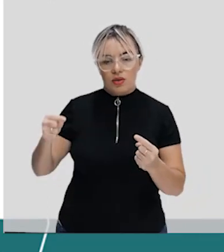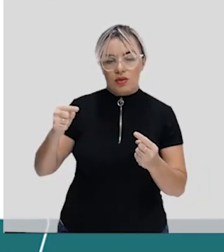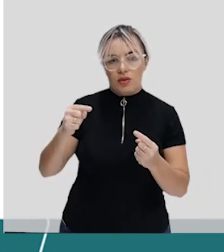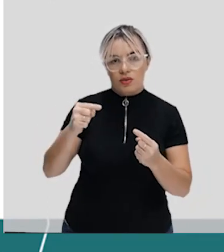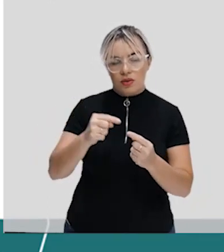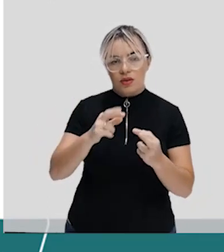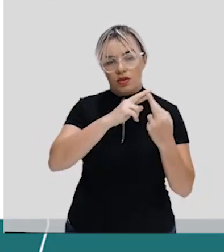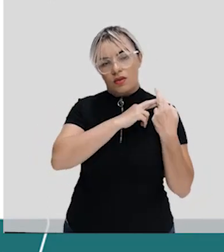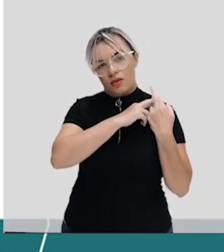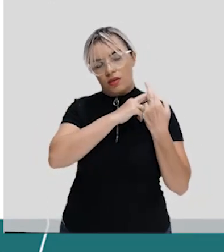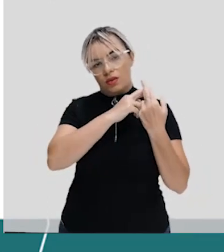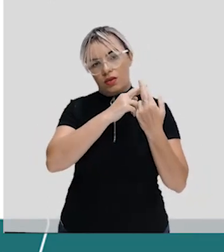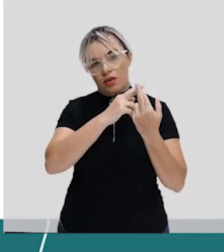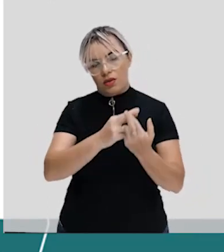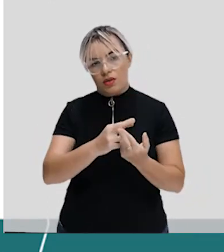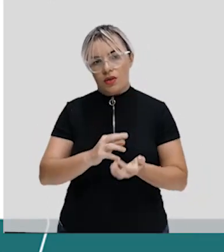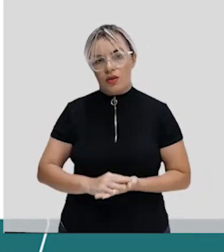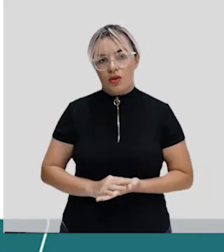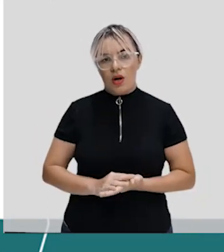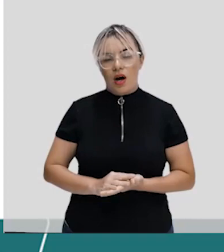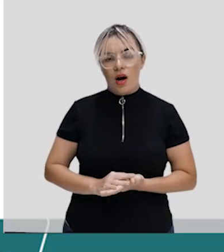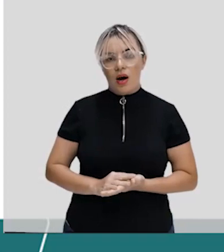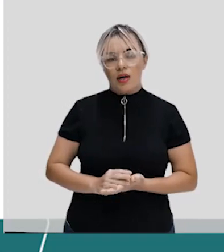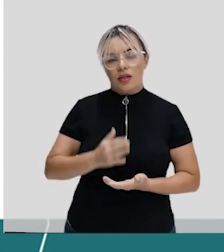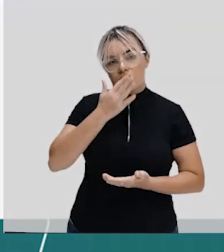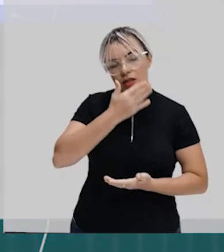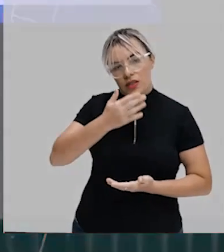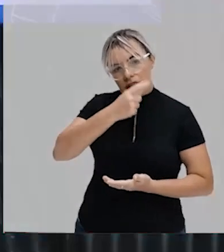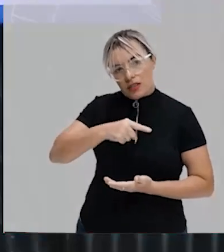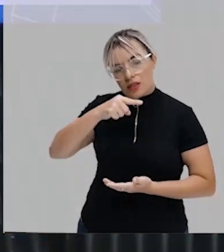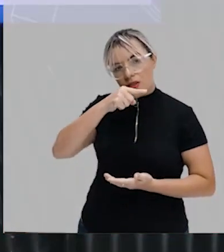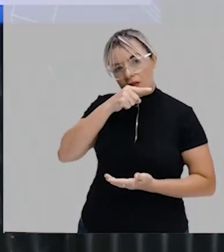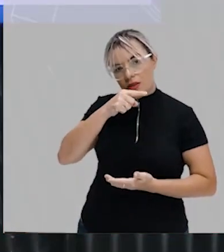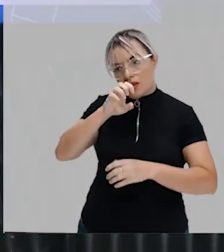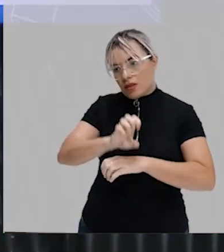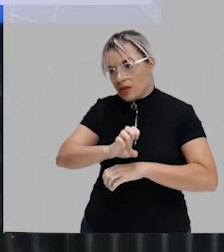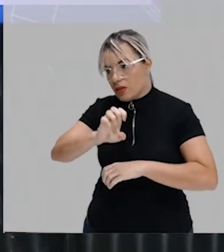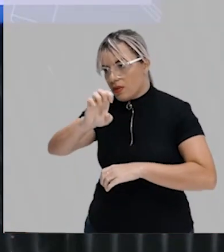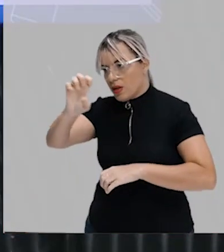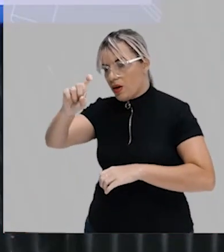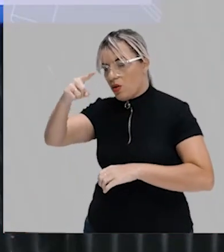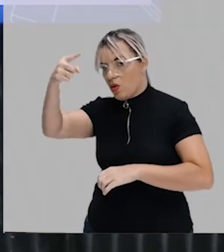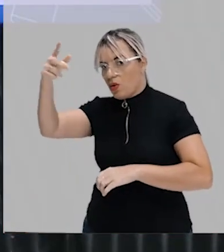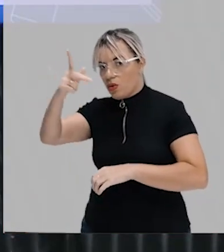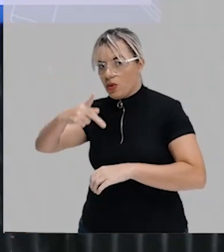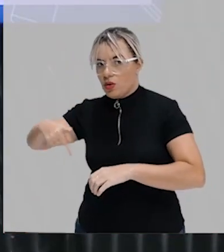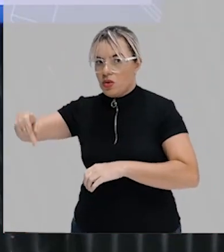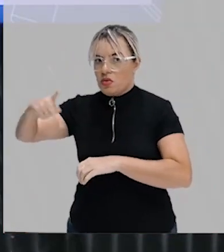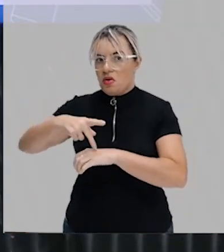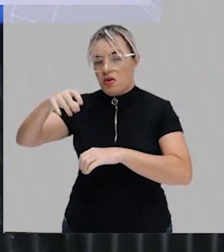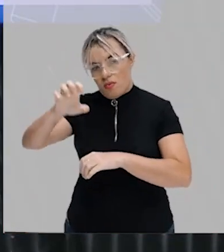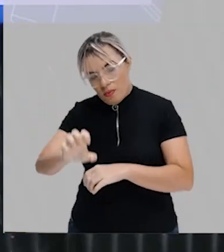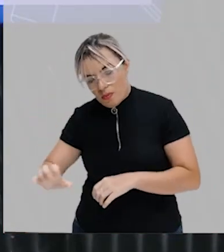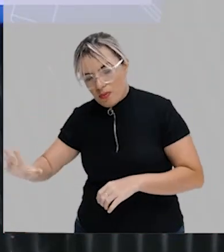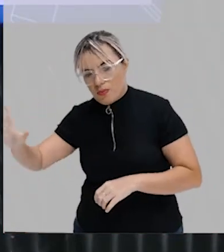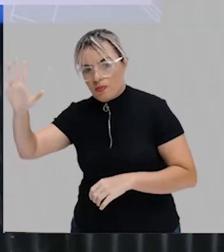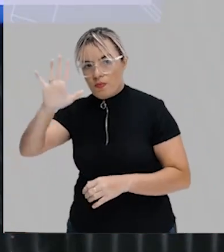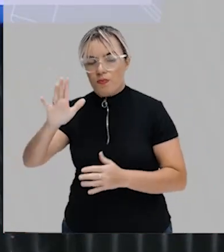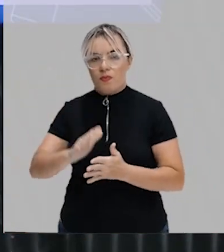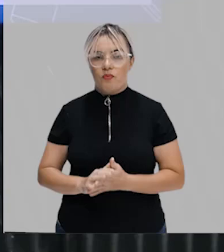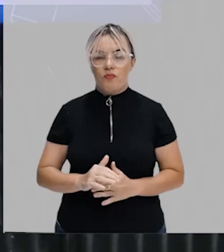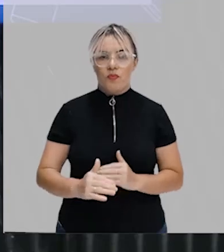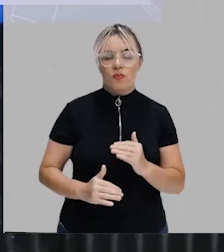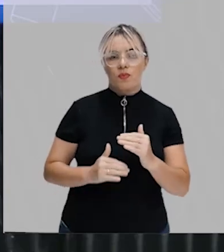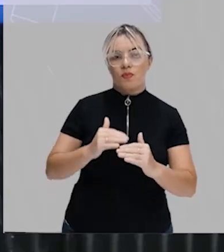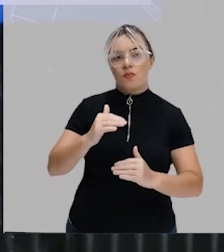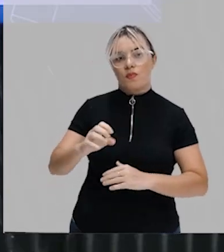ser responsáveis pela retirada desse açúcar do Brasil para a Europa, ou seja, o processo de